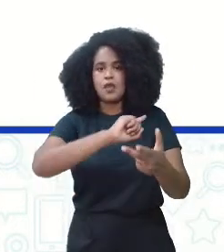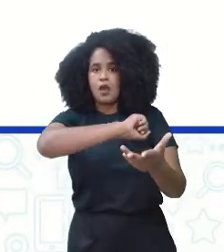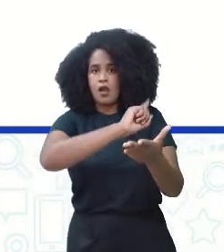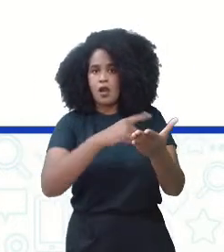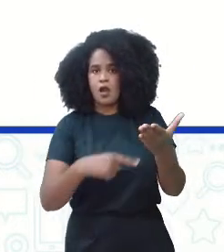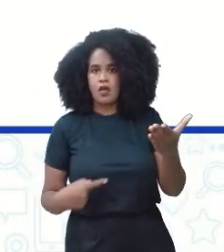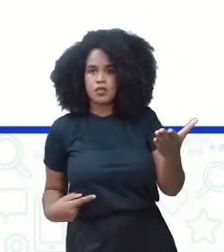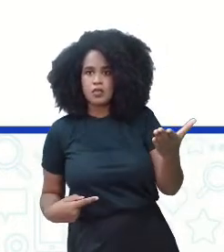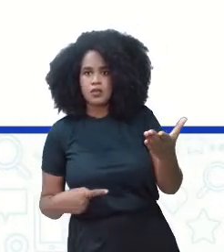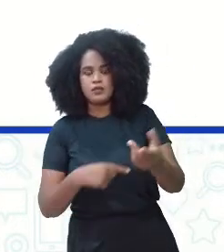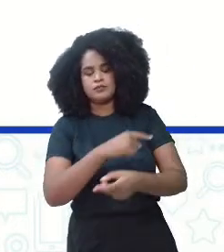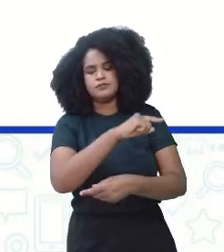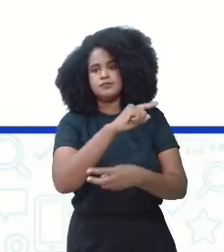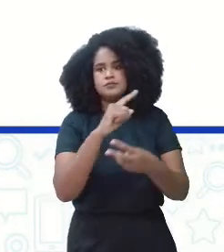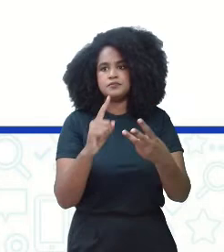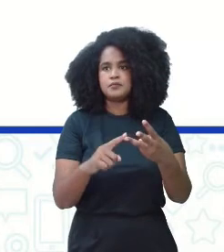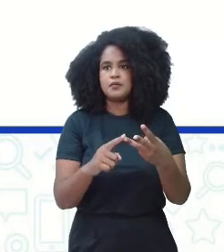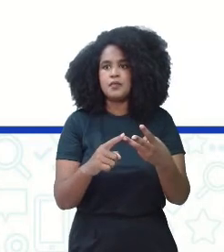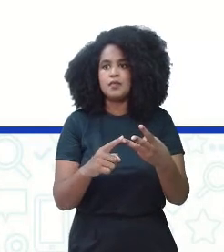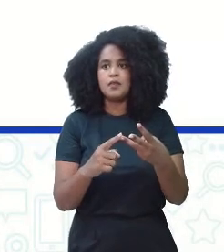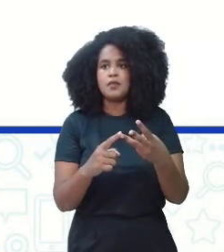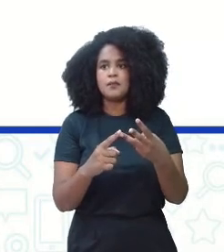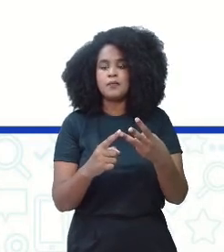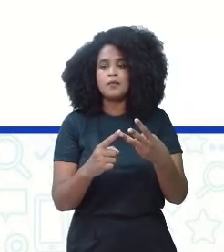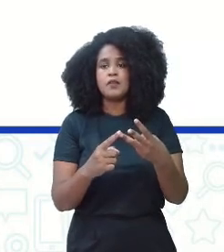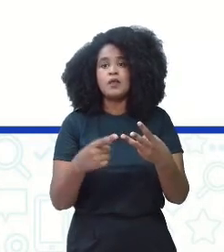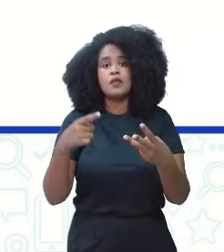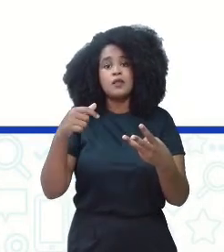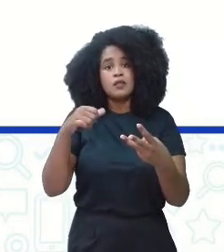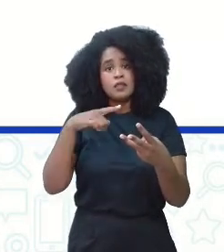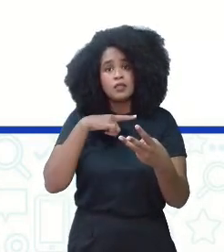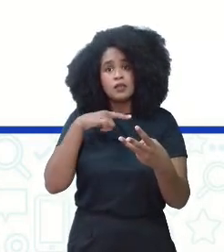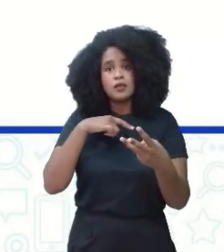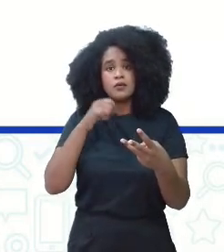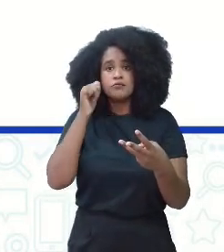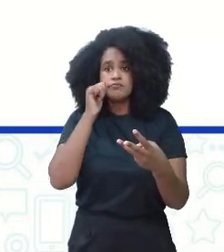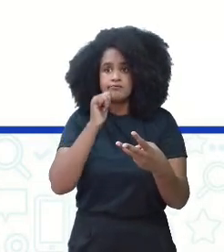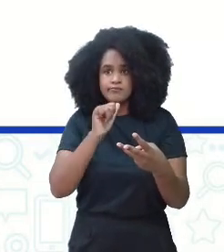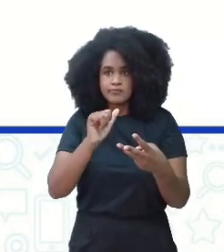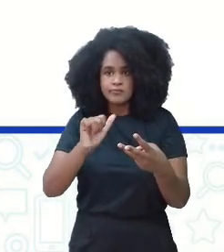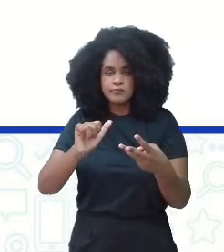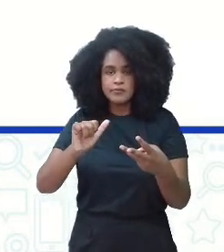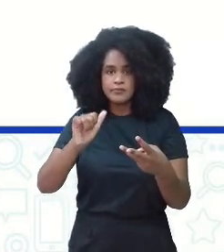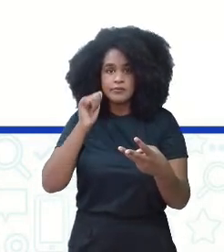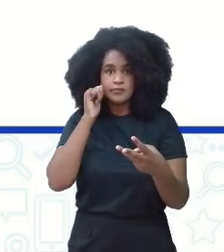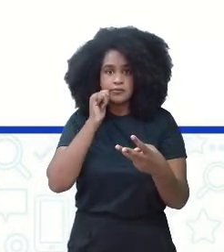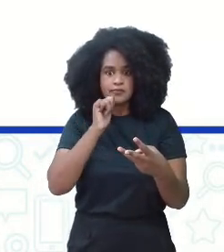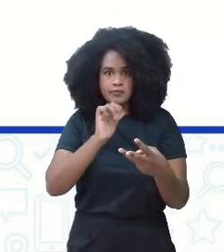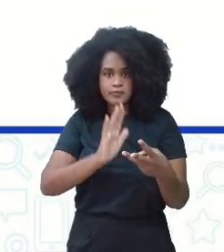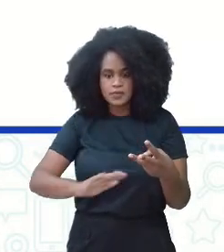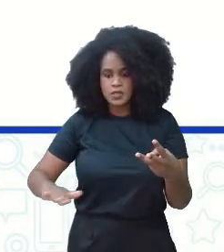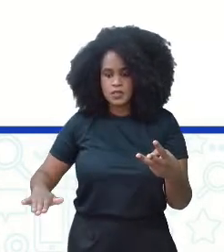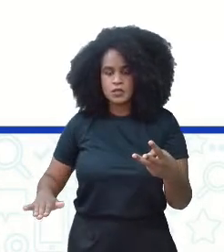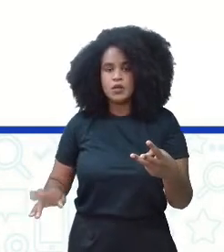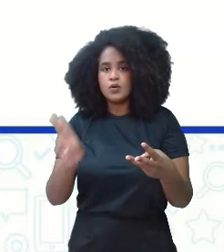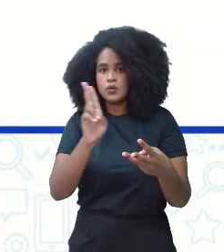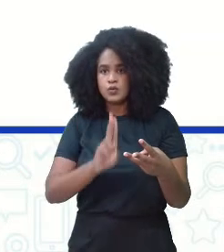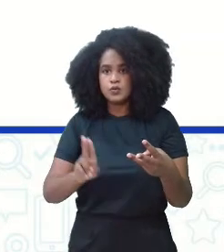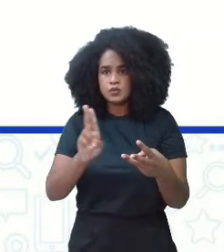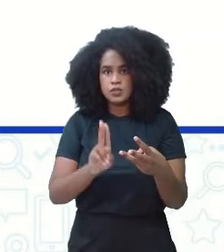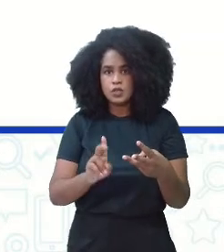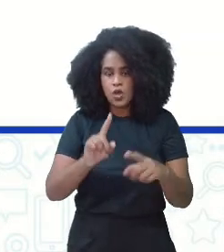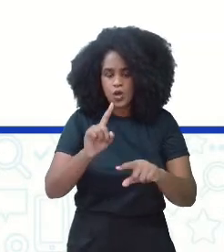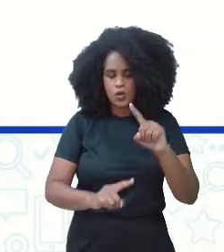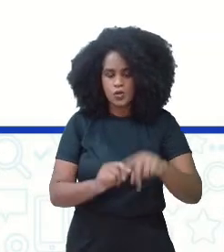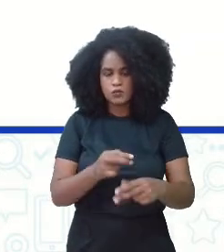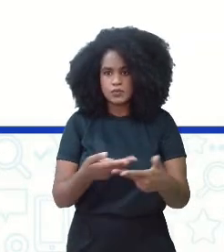das dimensões de um caderno, né? Aí a gente tem uma menininha fazendo uma medição com um instrumento meio diferente, a gente vai falar sobre ele. Tem a